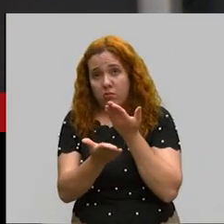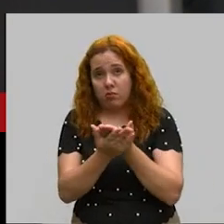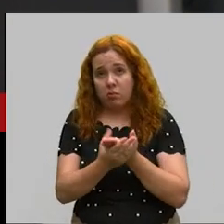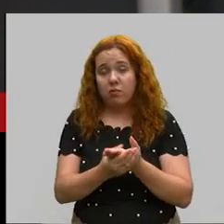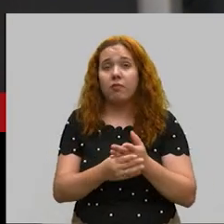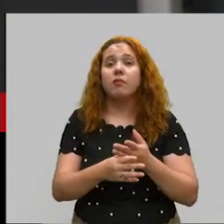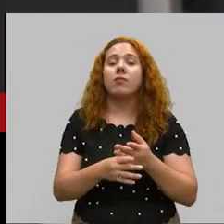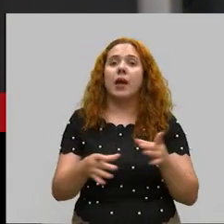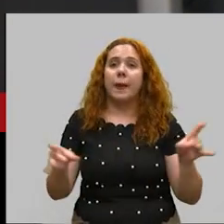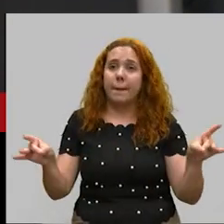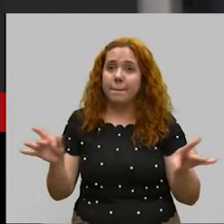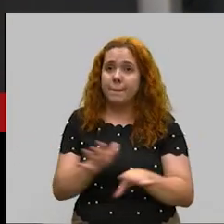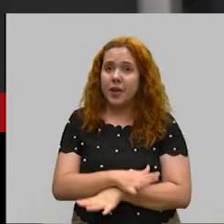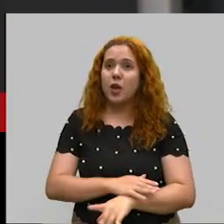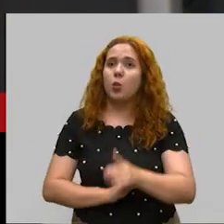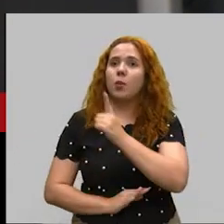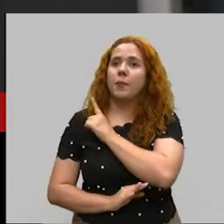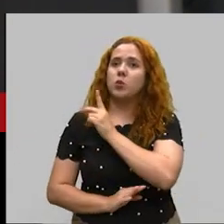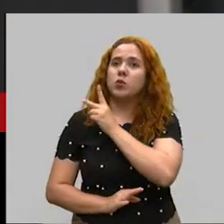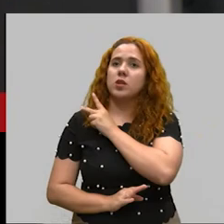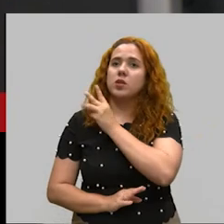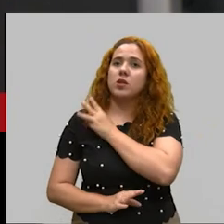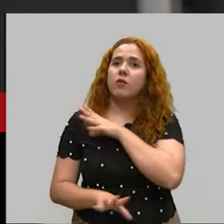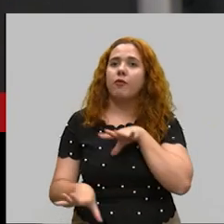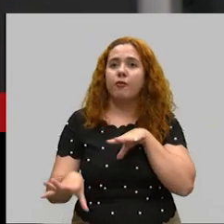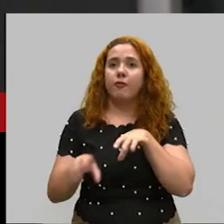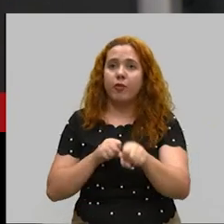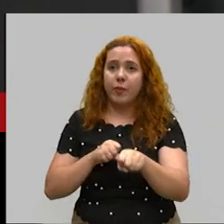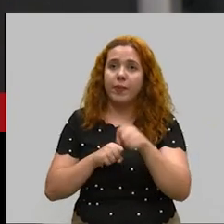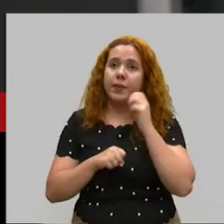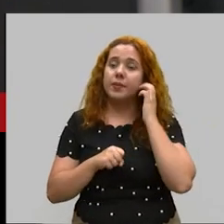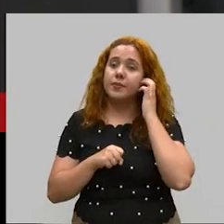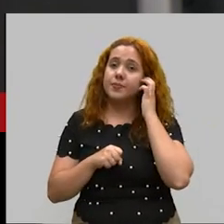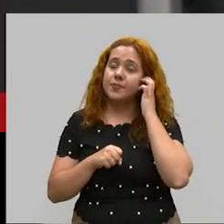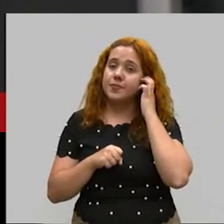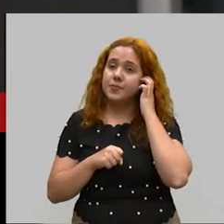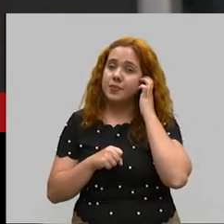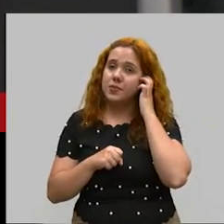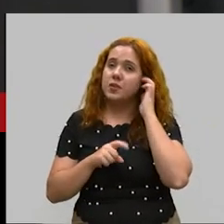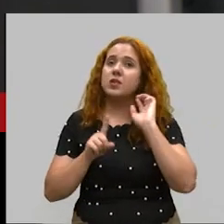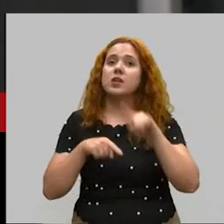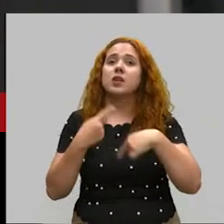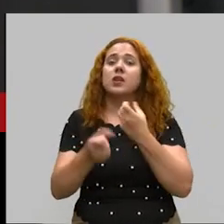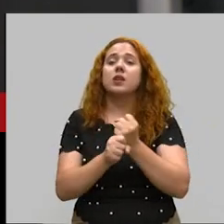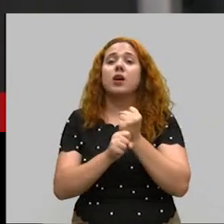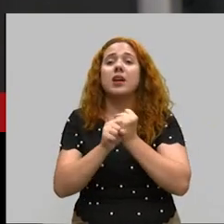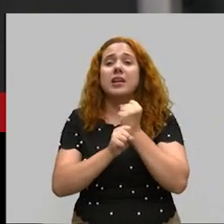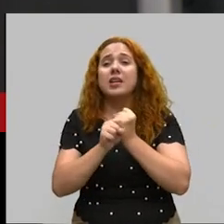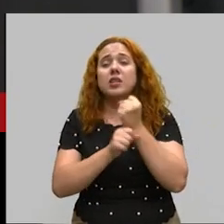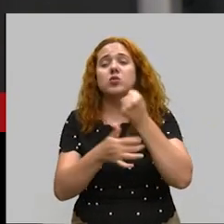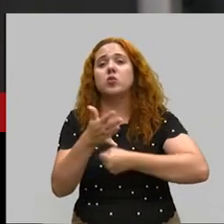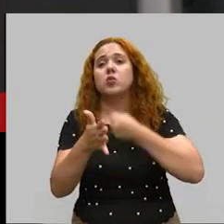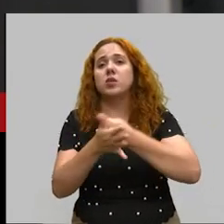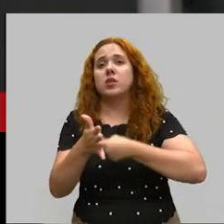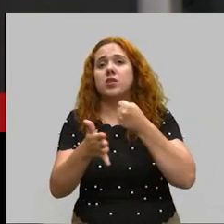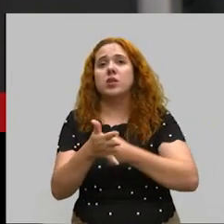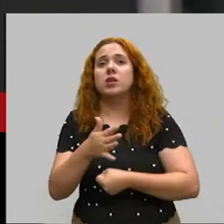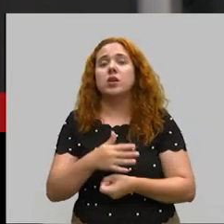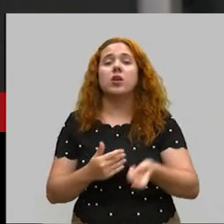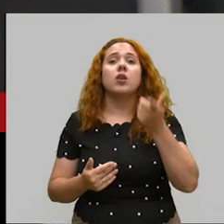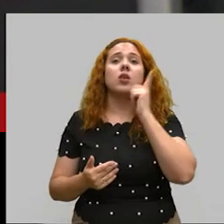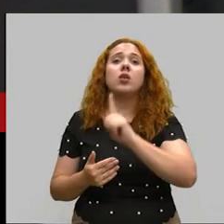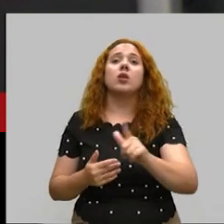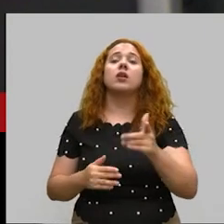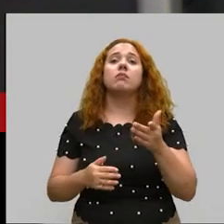terminei o ensino médio e depois de vários anos através da luta consegui